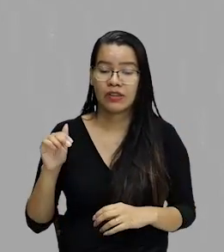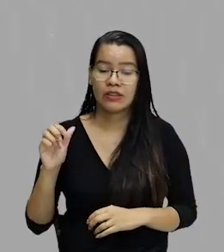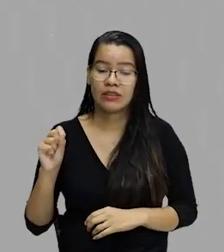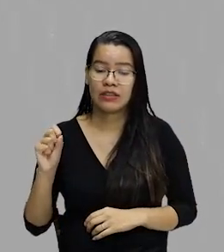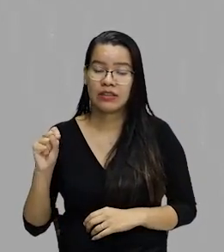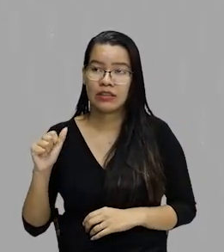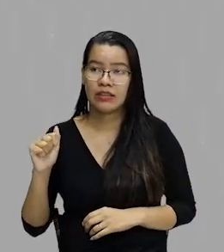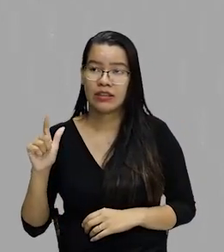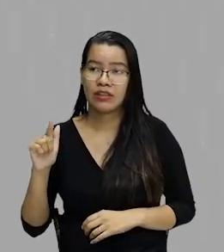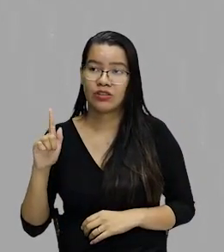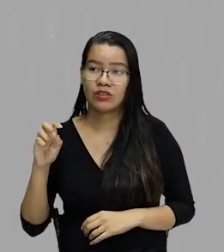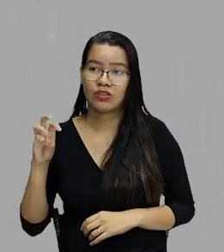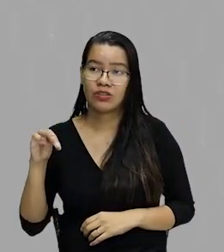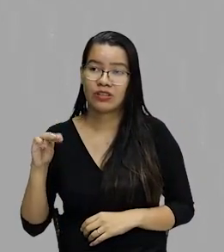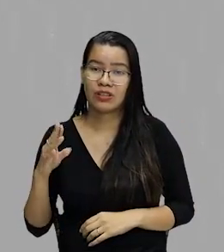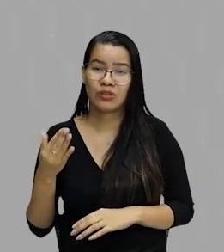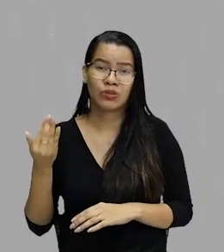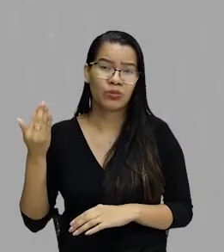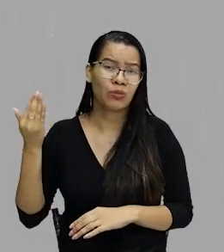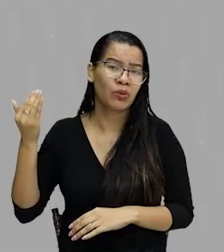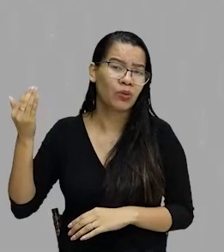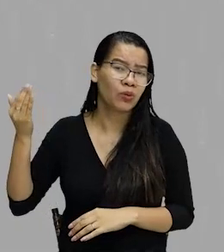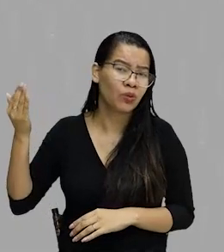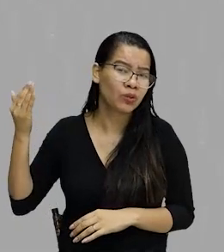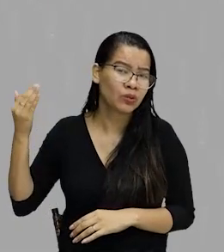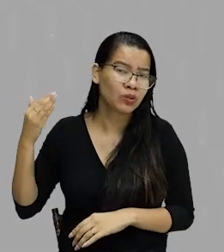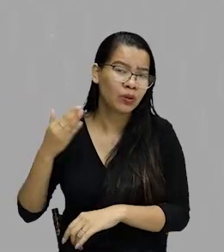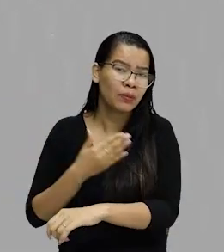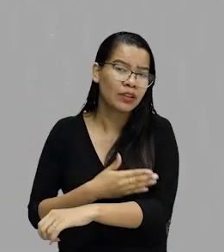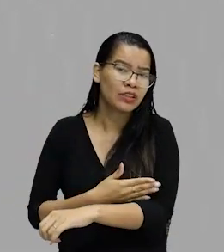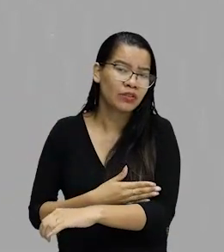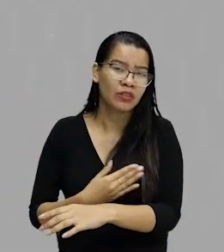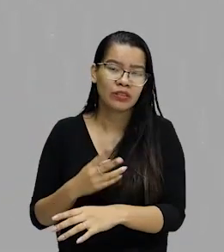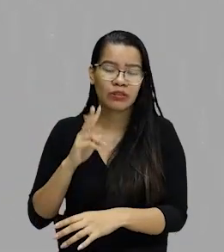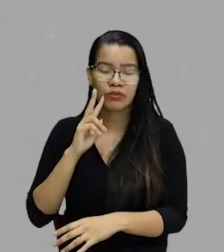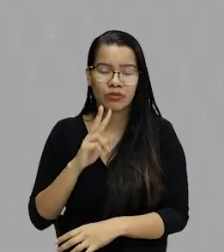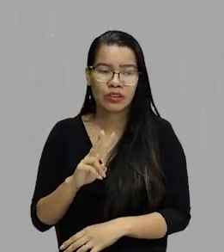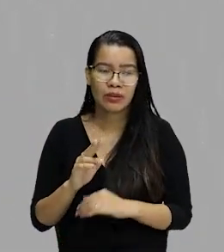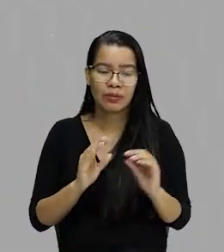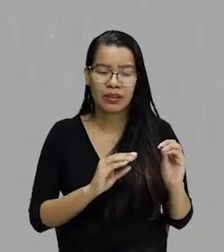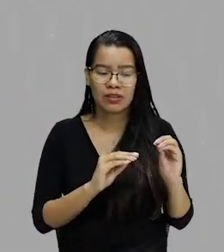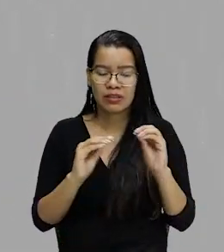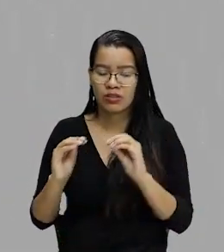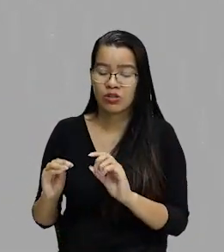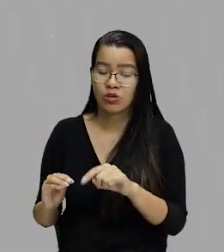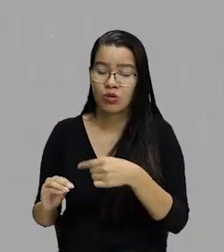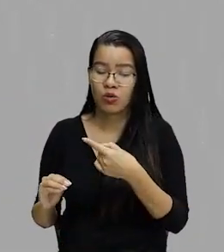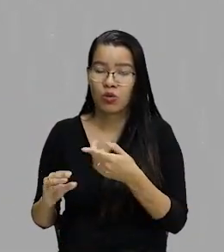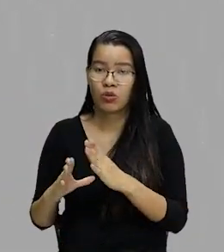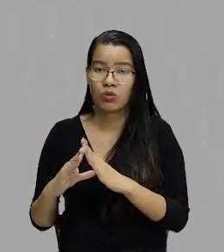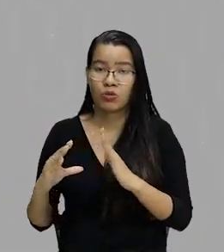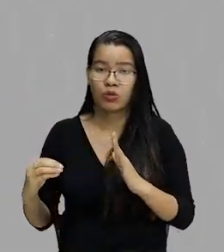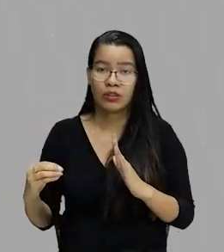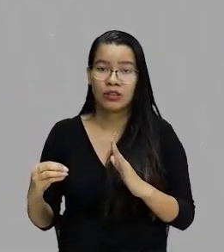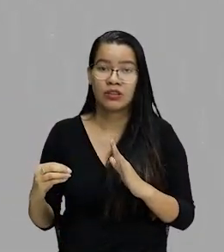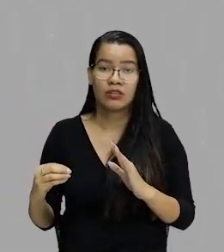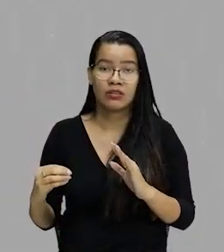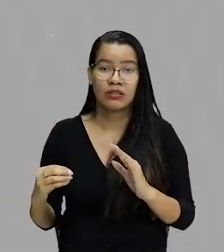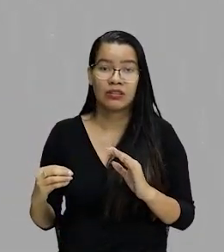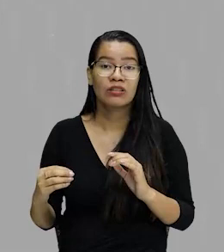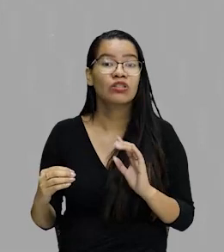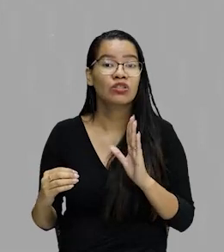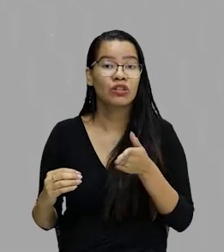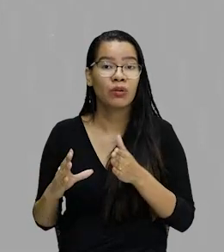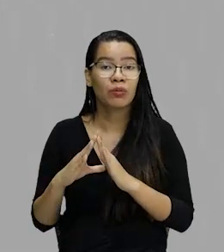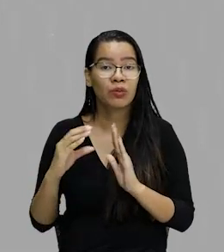necessariamente vendo a passagem disto para um outro modelo, e este modelo já é um modelo muito mais do capitalismo